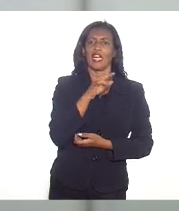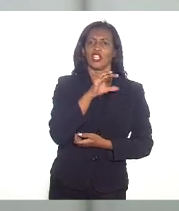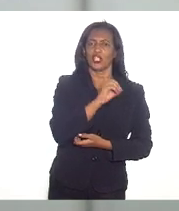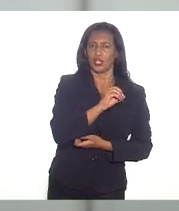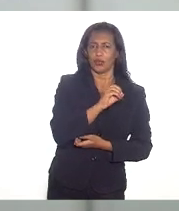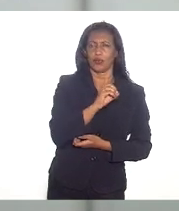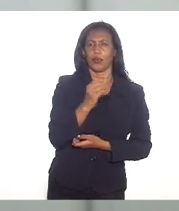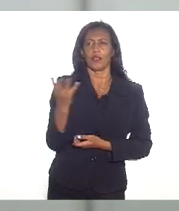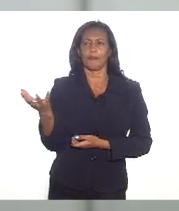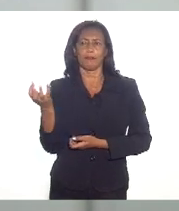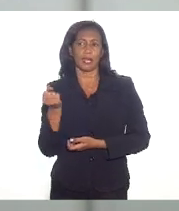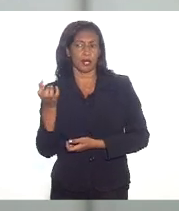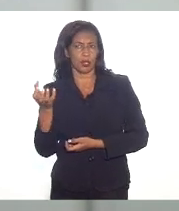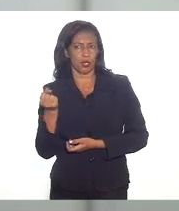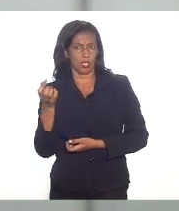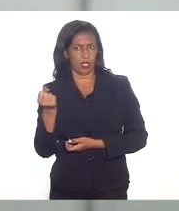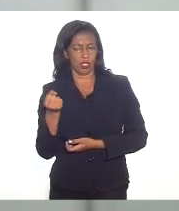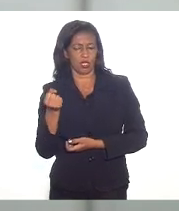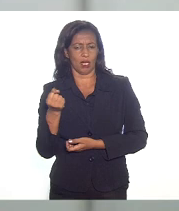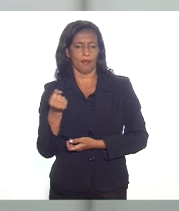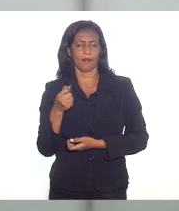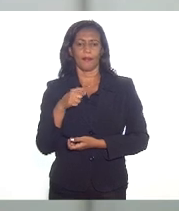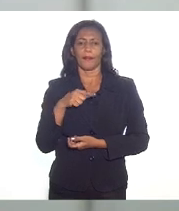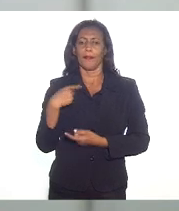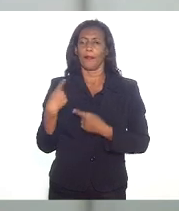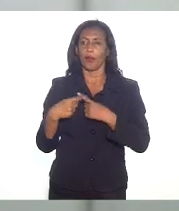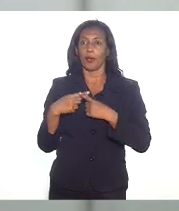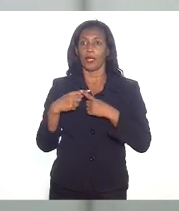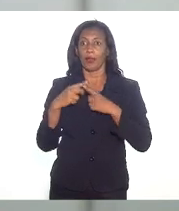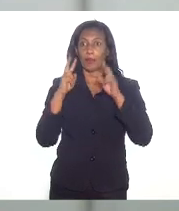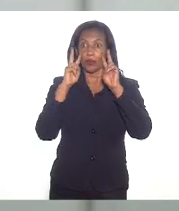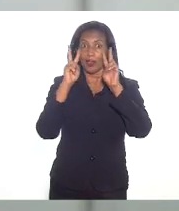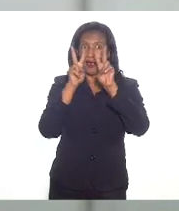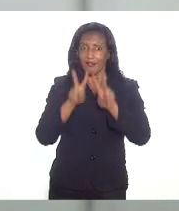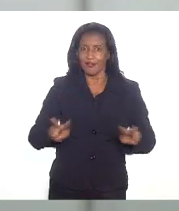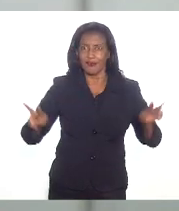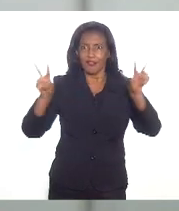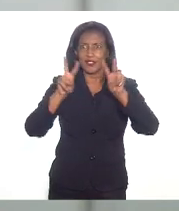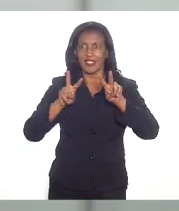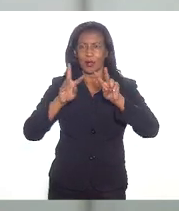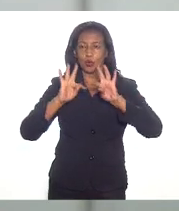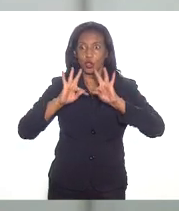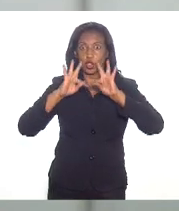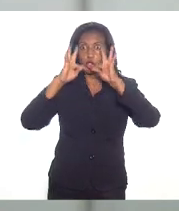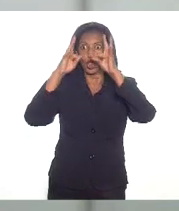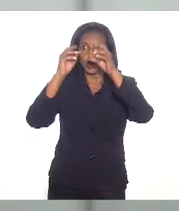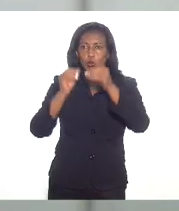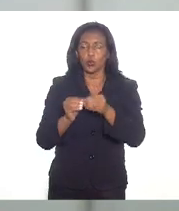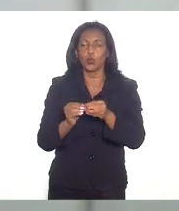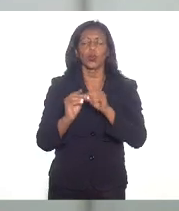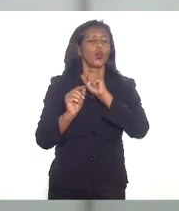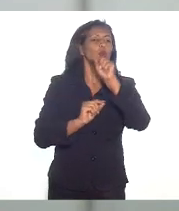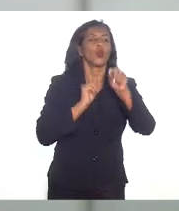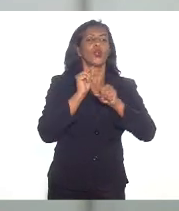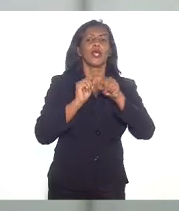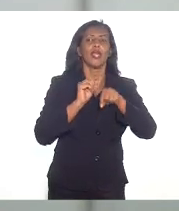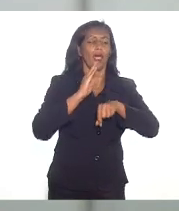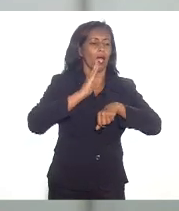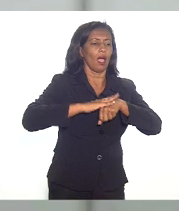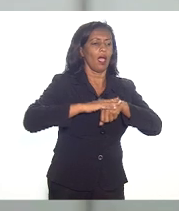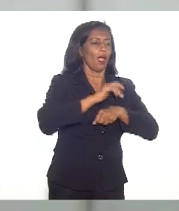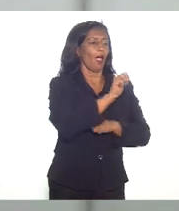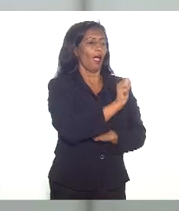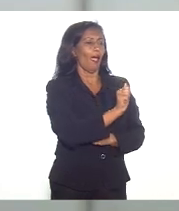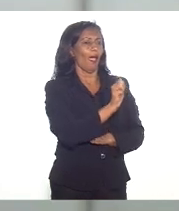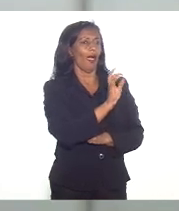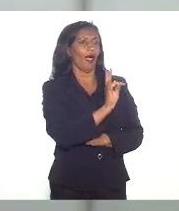pensionista. Porque a gente já tem a visão global, o que, que representa o ativo, o que, que representa o inativo, e